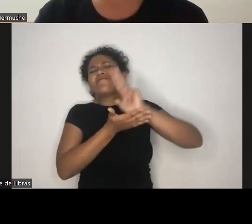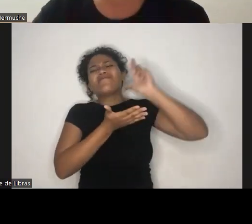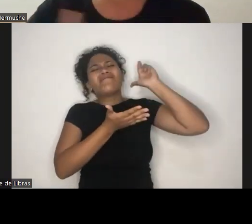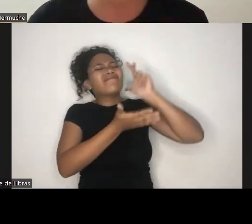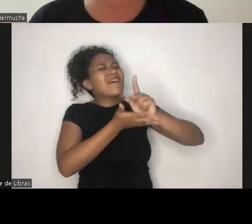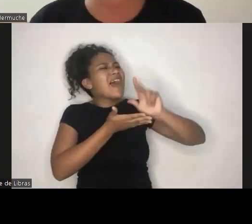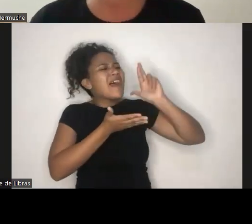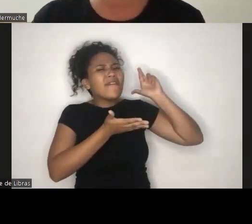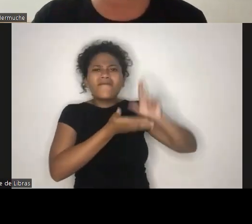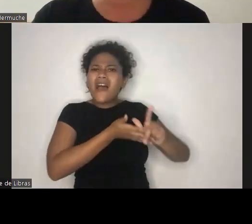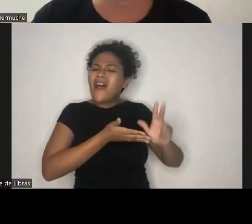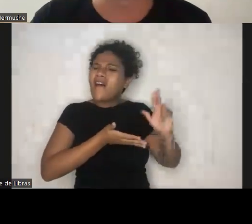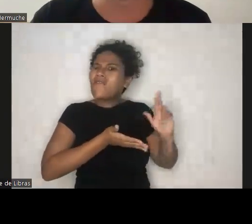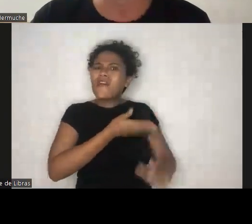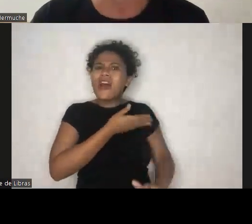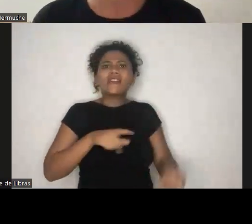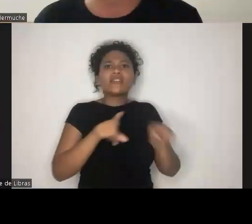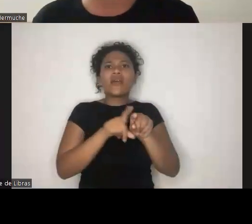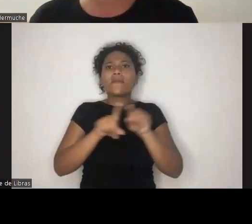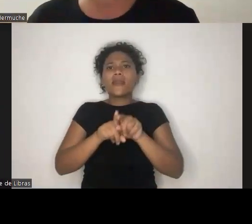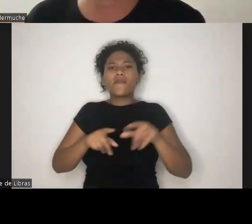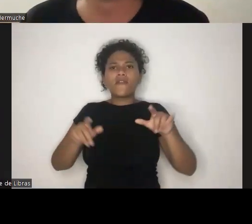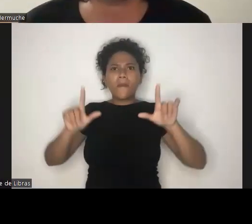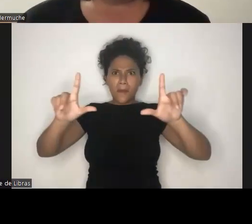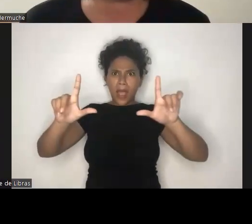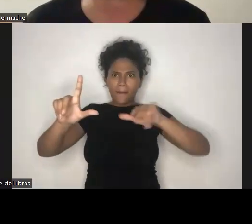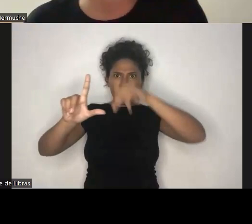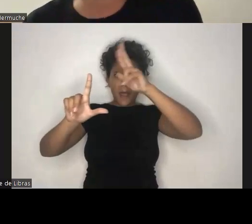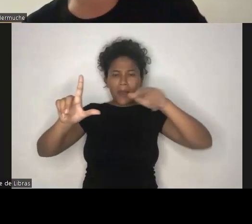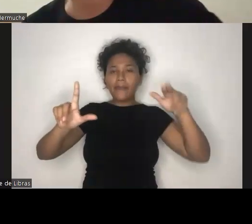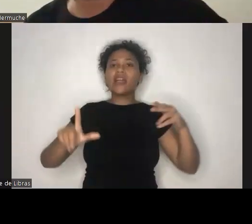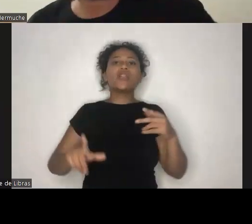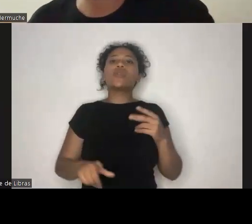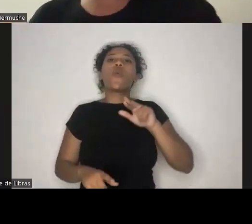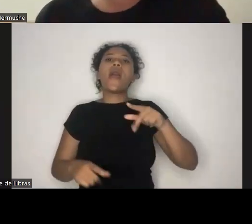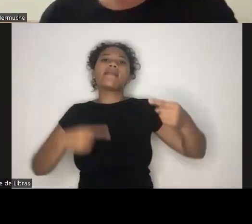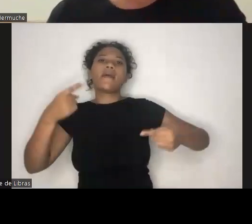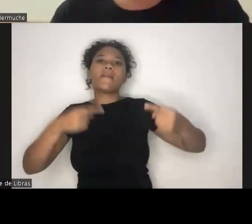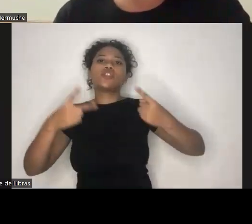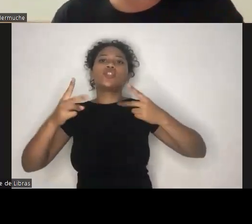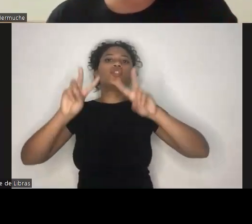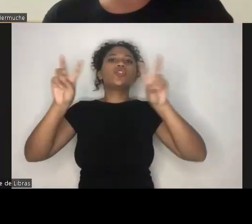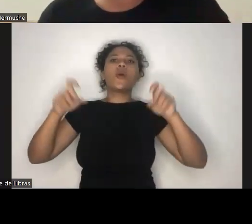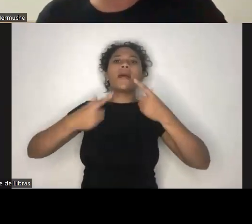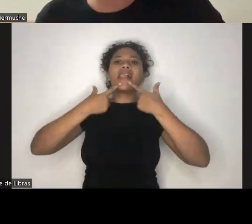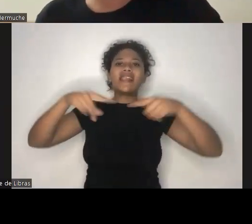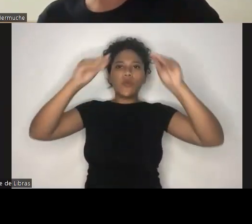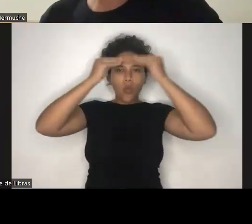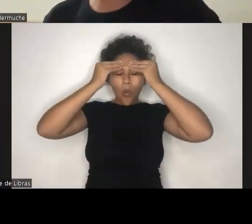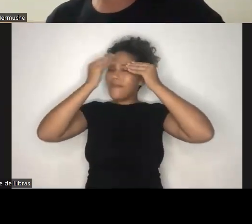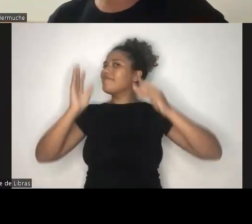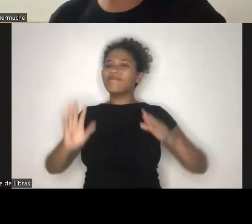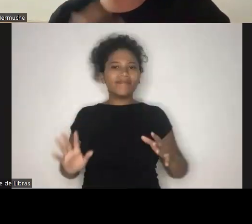a superfície preenchida da tela Eu acho que já não era mais um debate sobre linguagem era um debate sobre